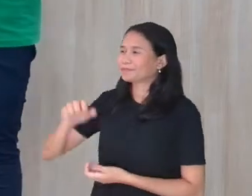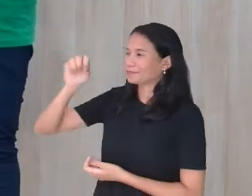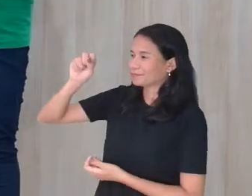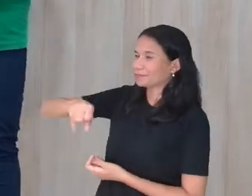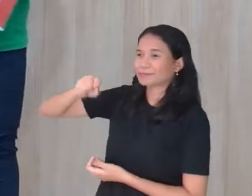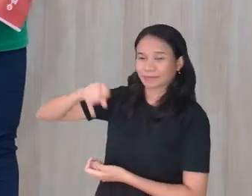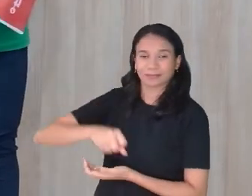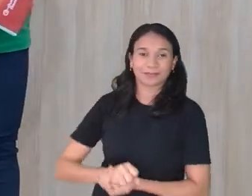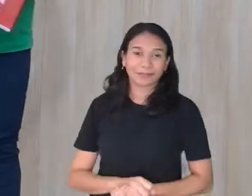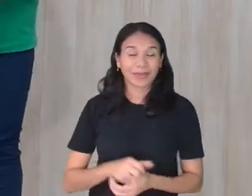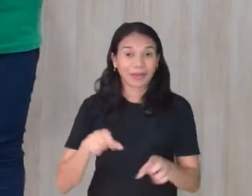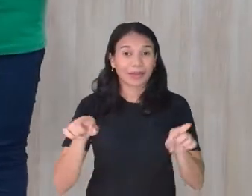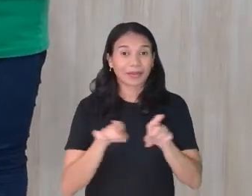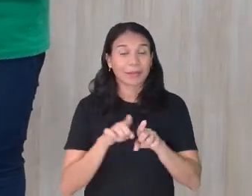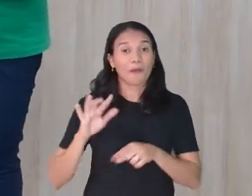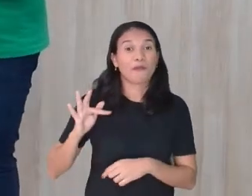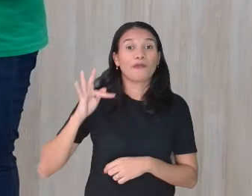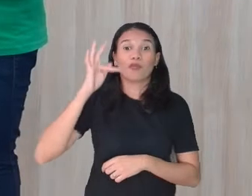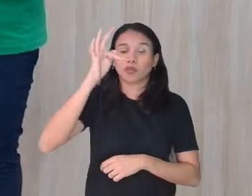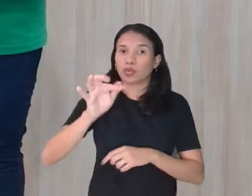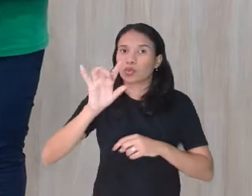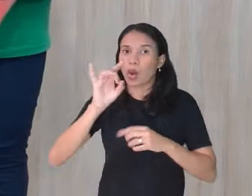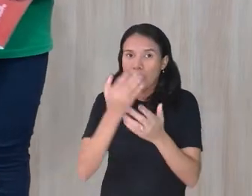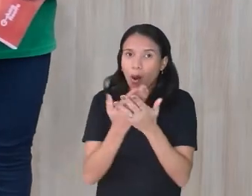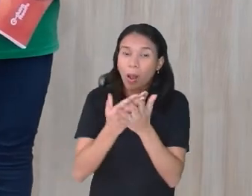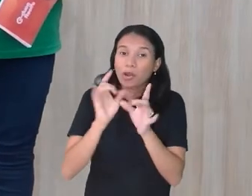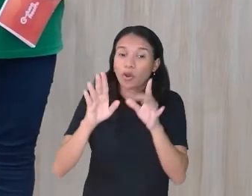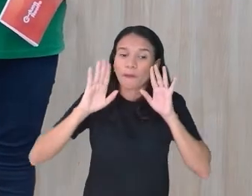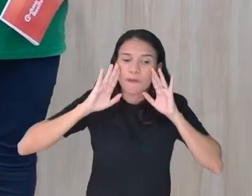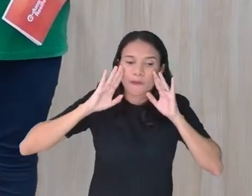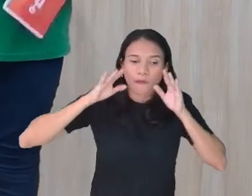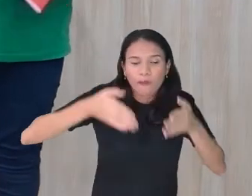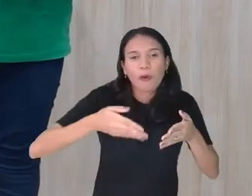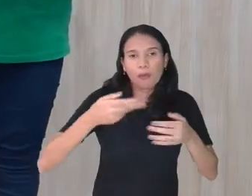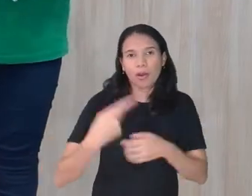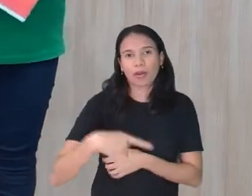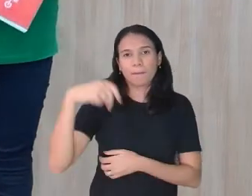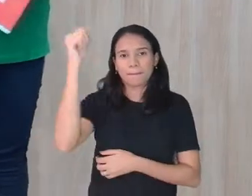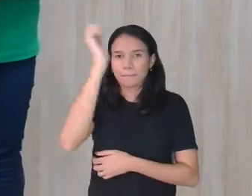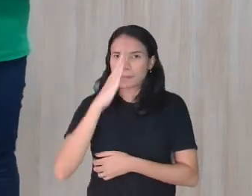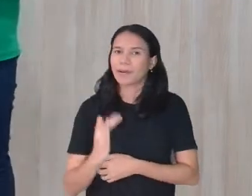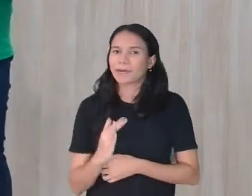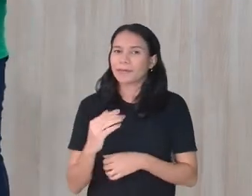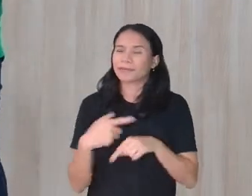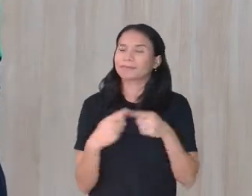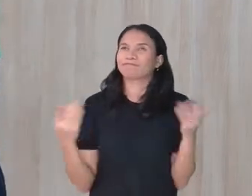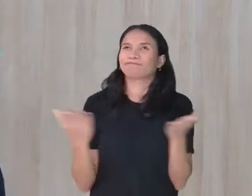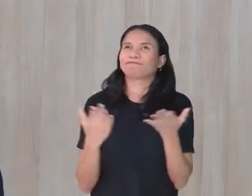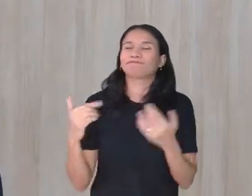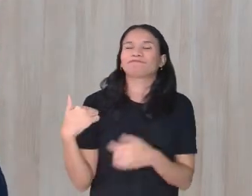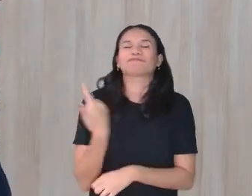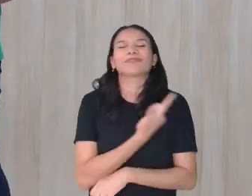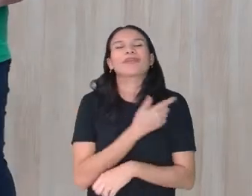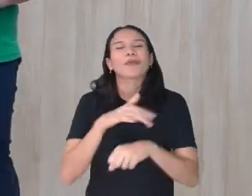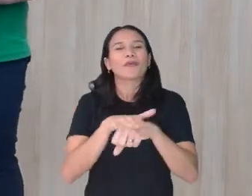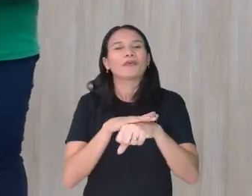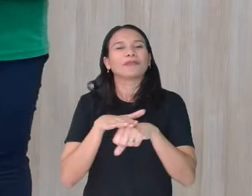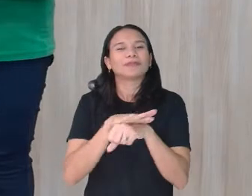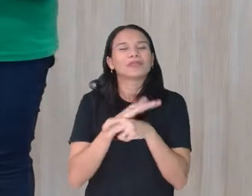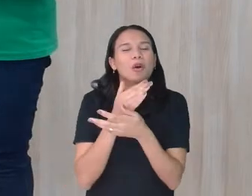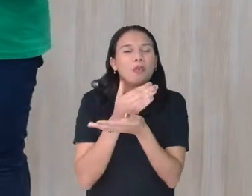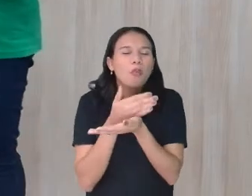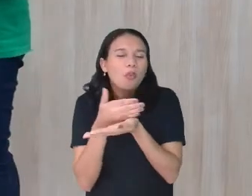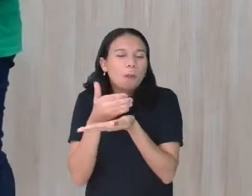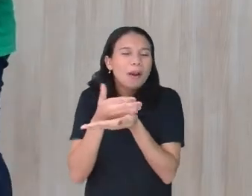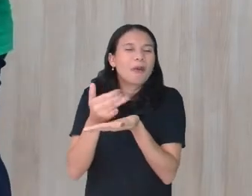Nós vamos ter futuramente uma aula só para falar dos biomas brasileiros. Mas agora eu vou também já começar a falar alguma coisa. Quando a